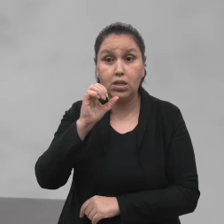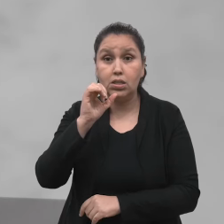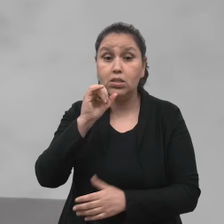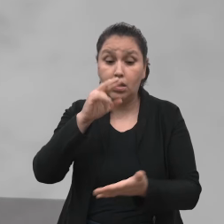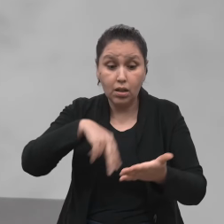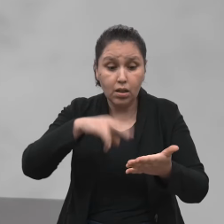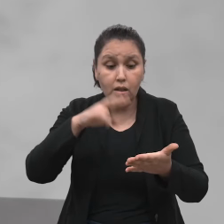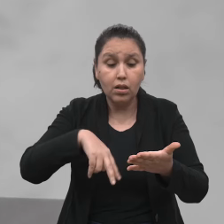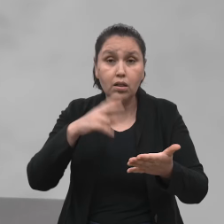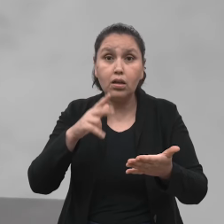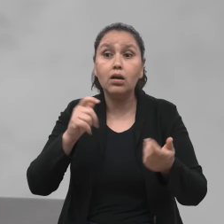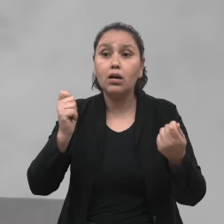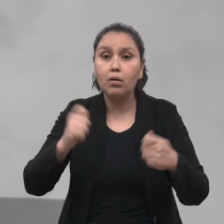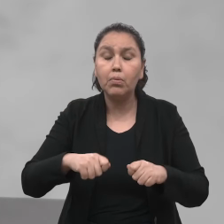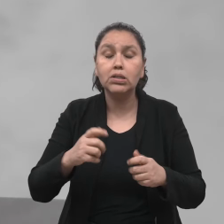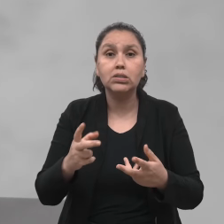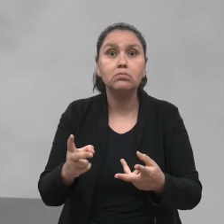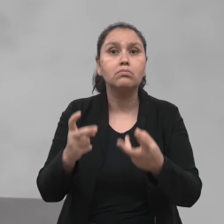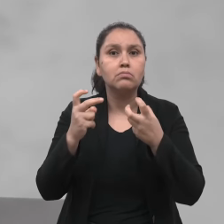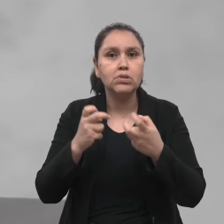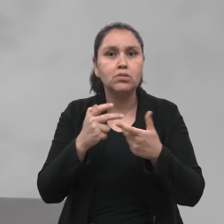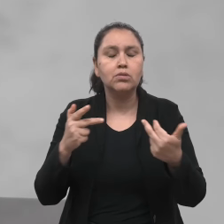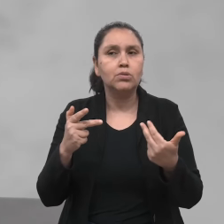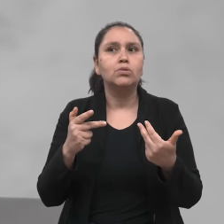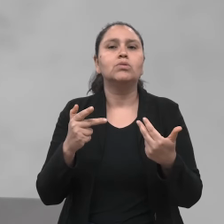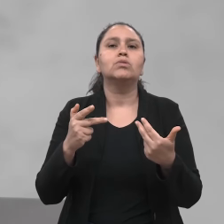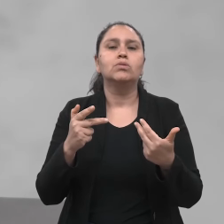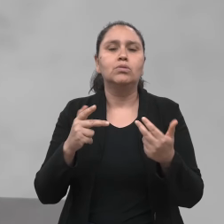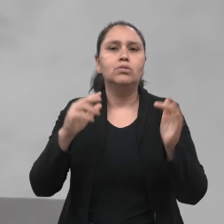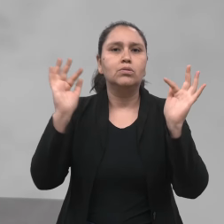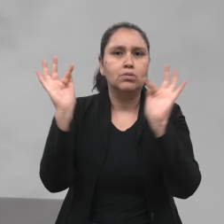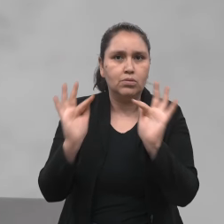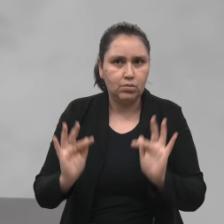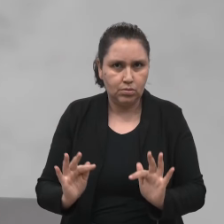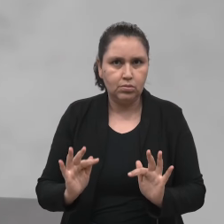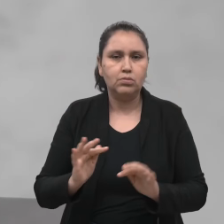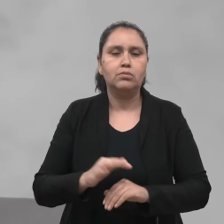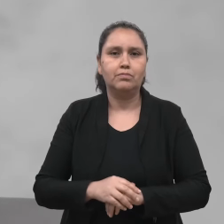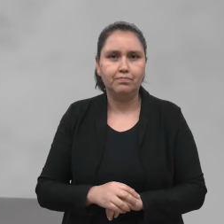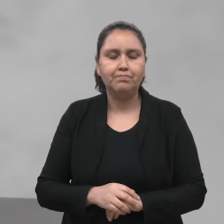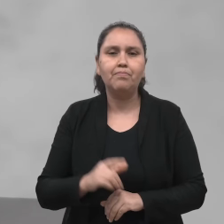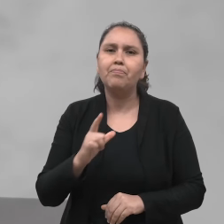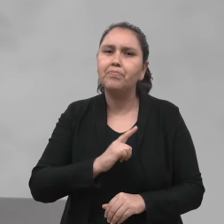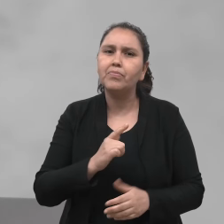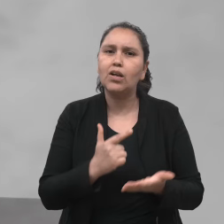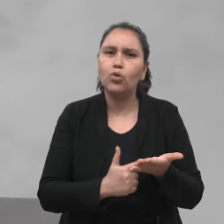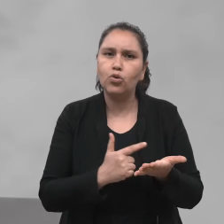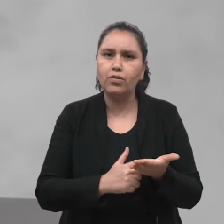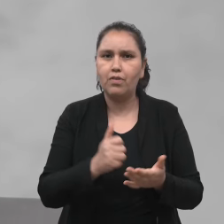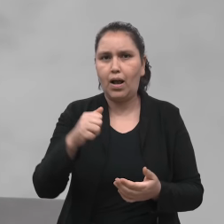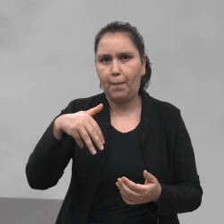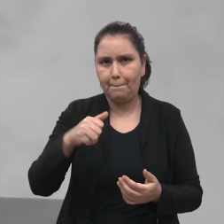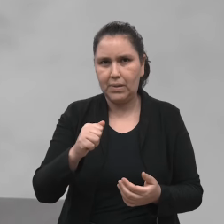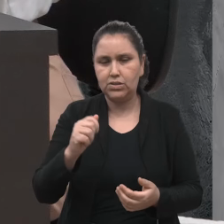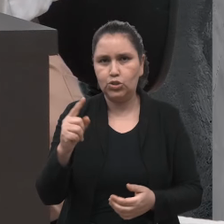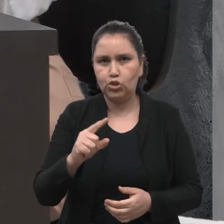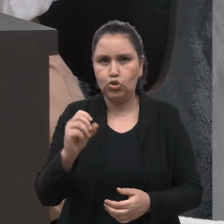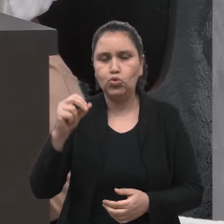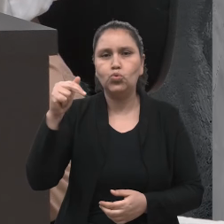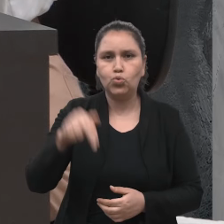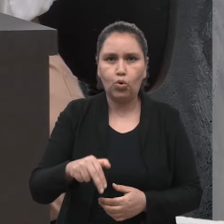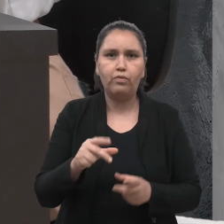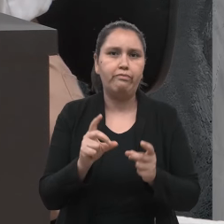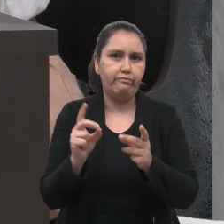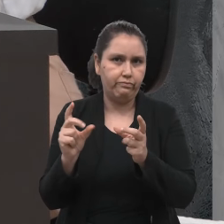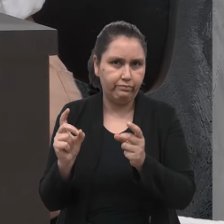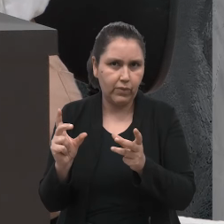poder ajudar essas mulheres. Então, se uma mulher ler e se identificar com essa história e puder ajudar, eu já estou muito feliz com isso. O livro está disponível na Amazon, no site da Amazon. Os livros físicos